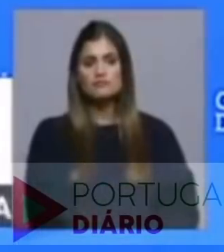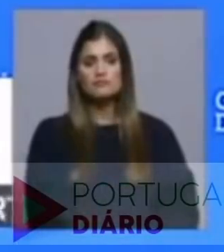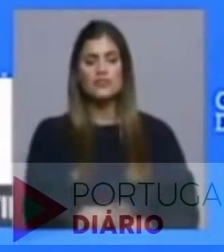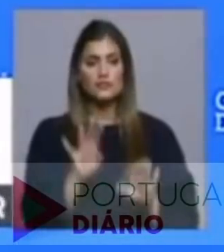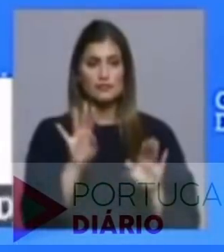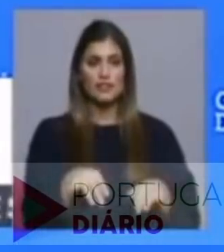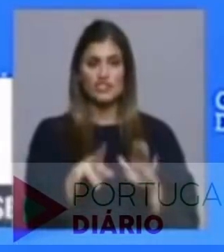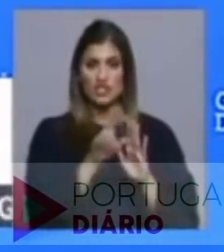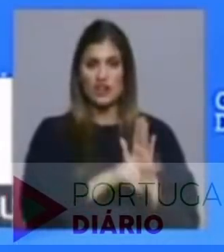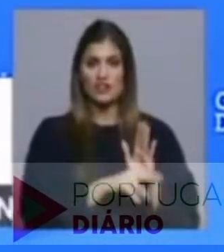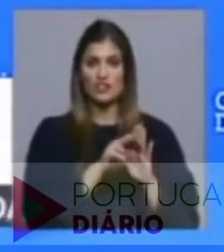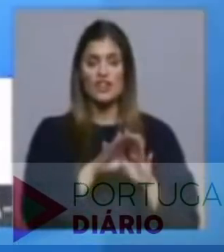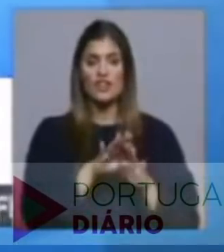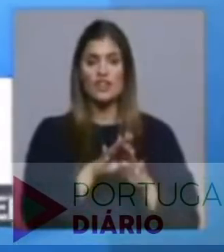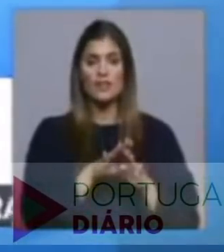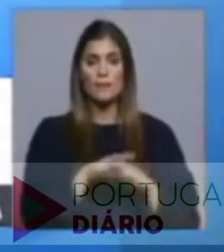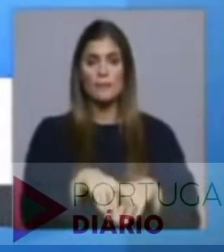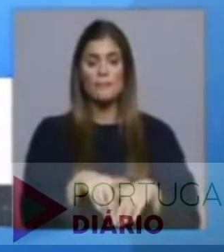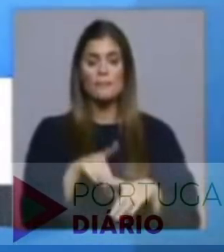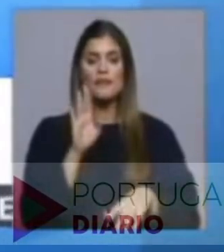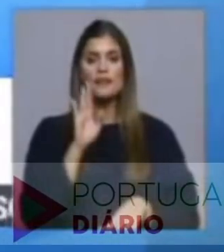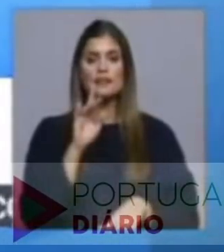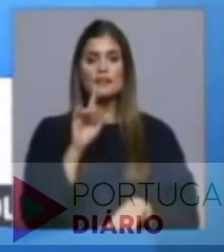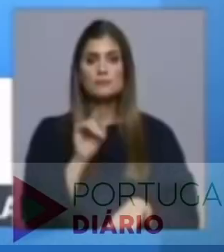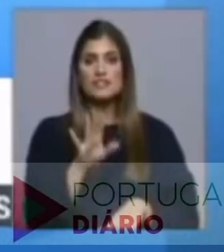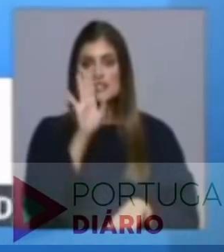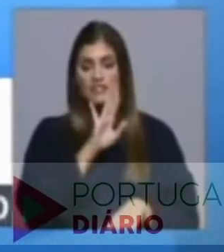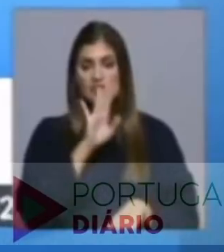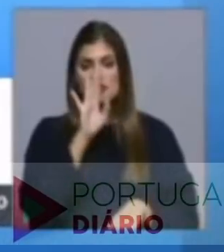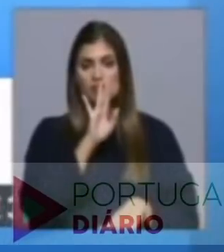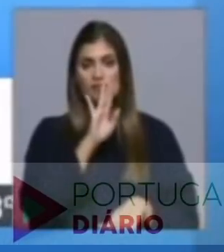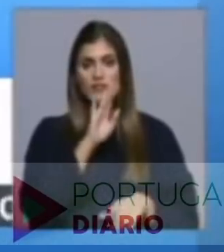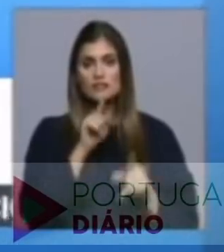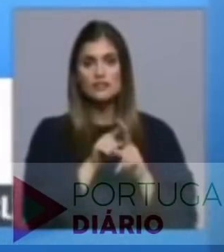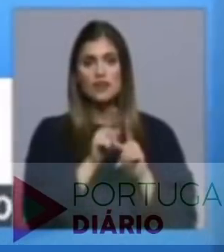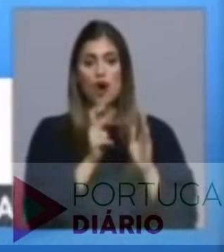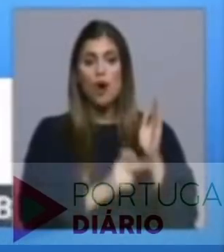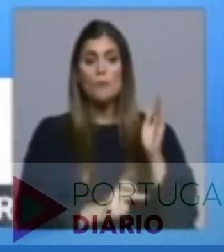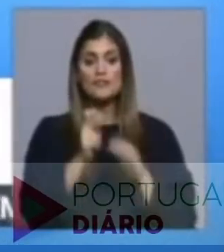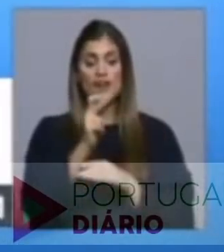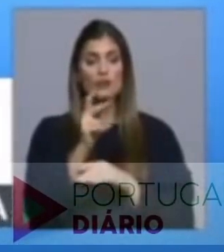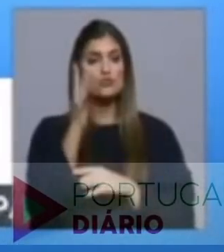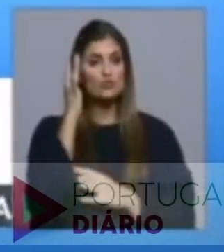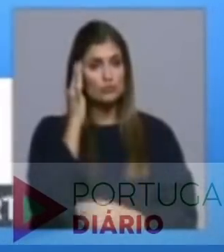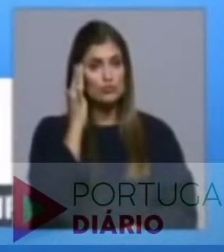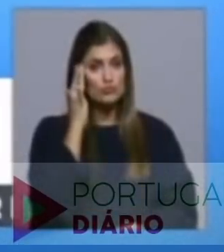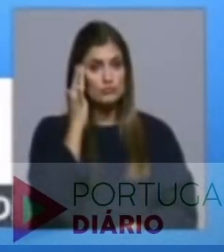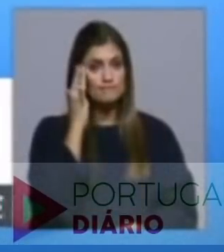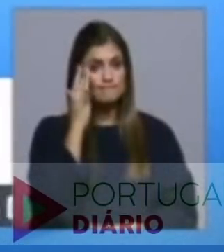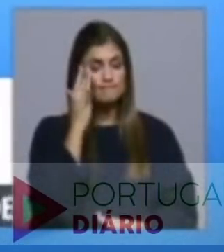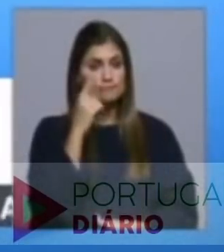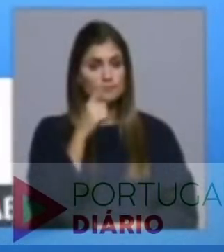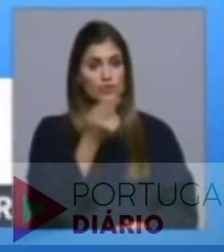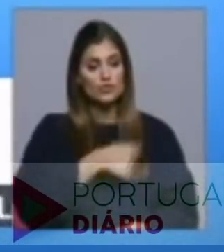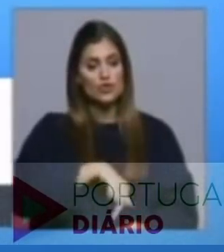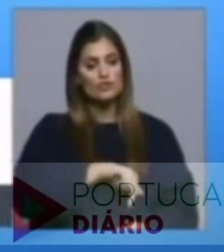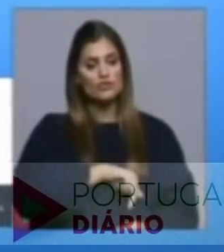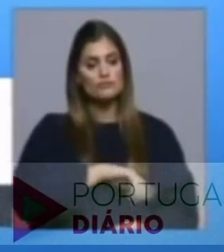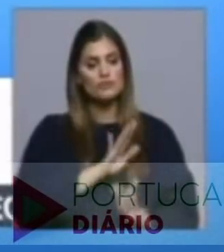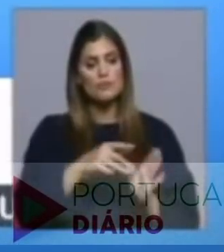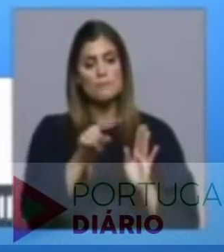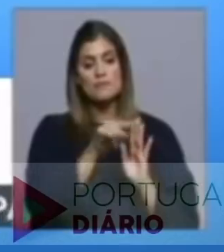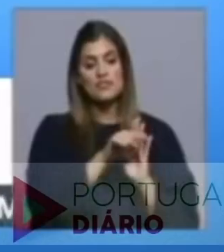vamos evoluindo para um maior índice de transmissibilidade, significa que temos de tomar